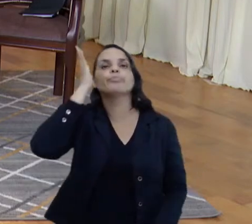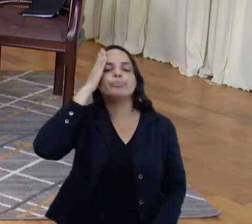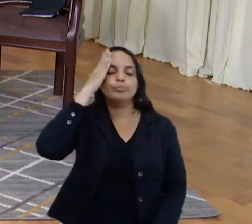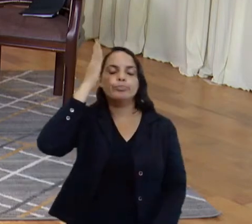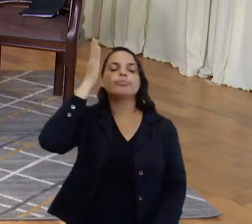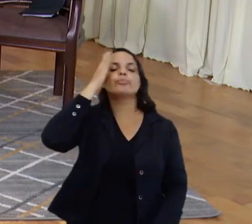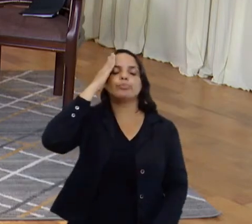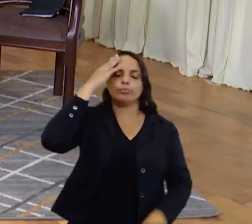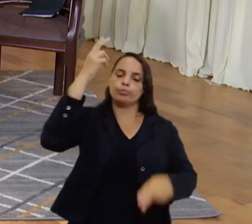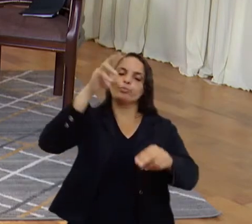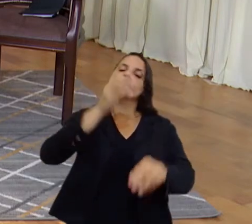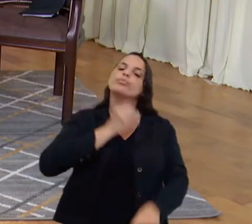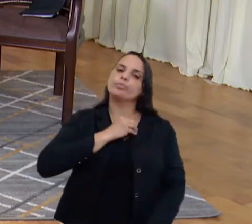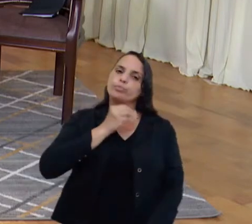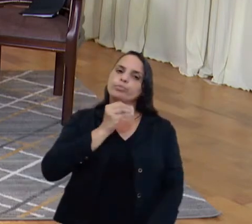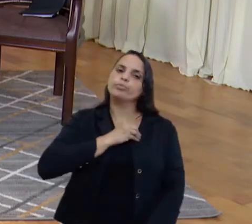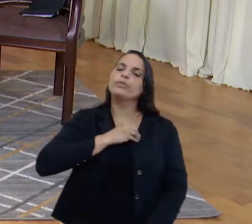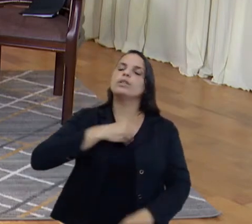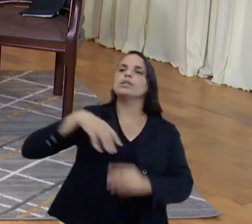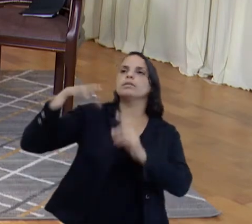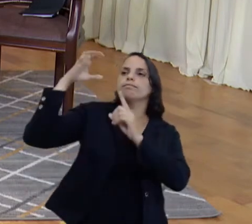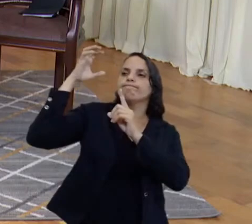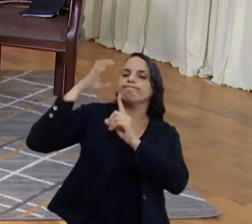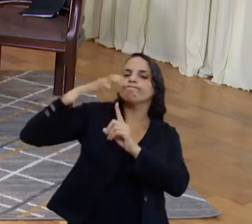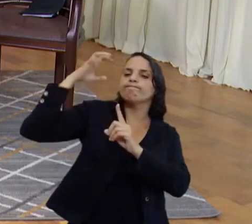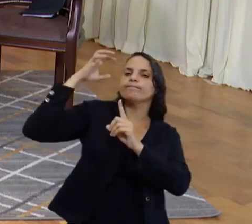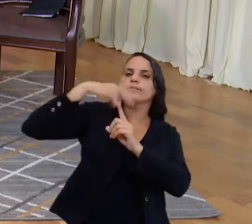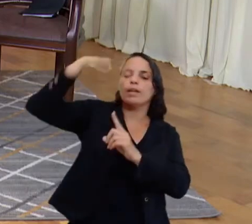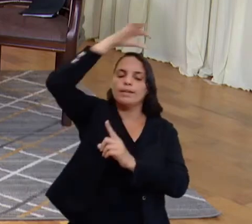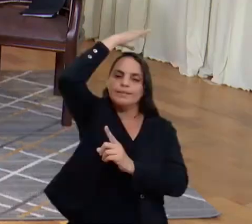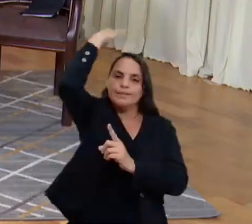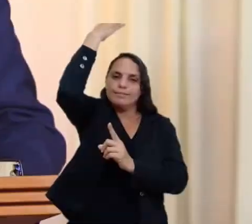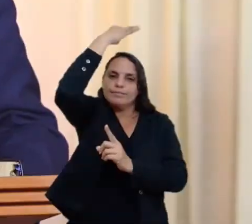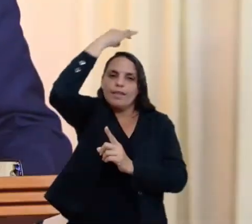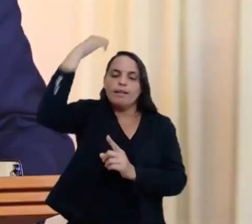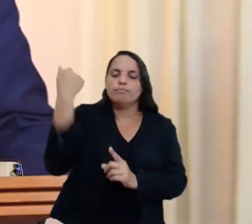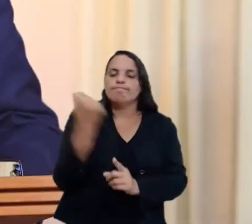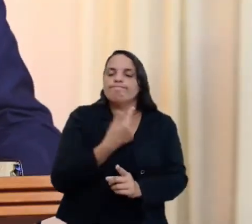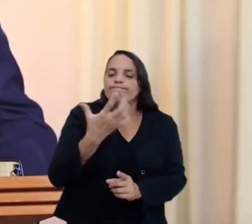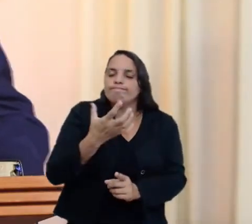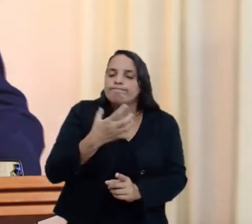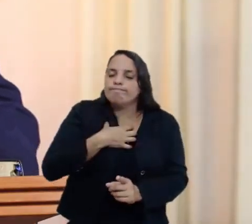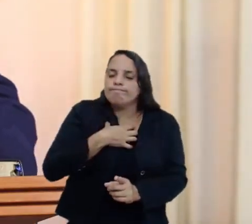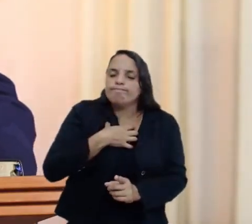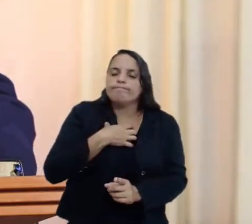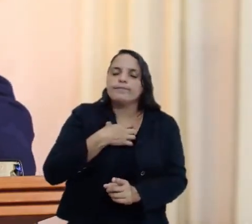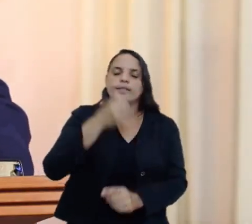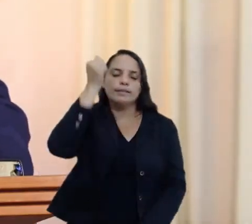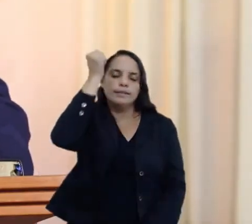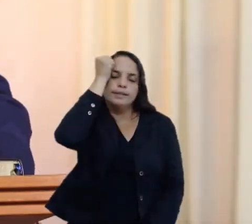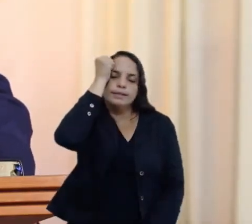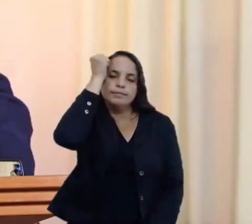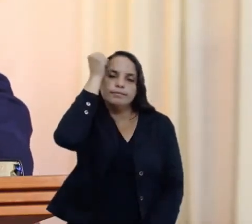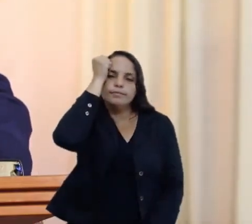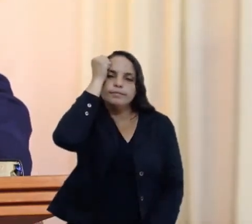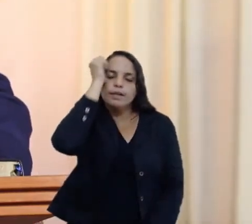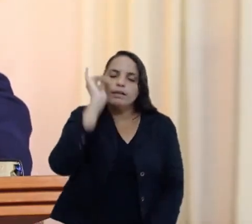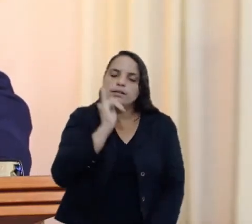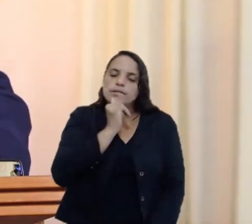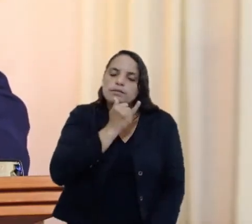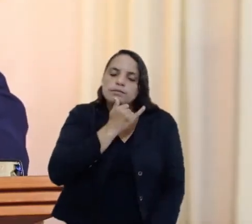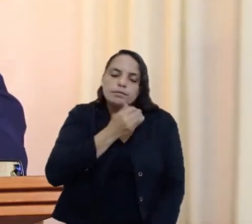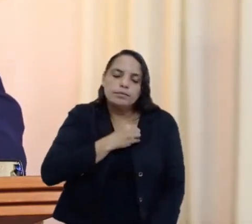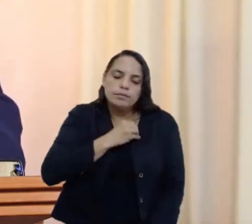em nós o arrependimento. Arrependimento é tristeza pelo pecado e afastamento do